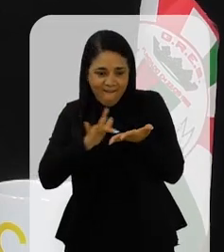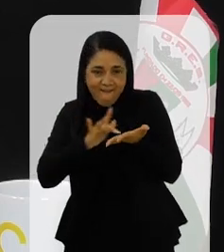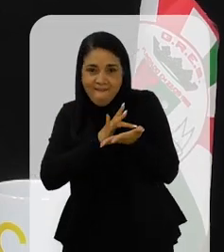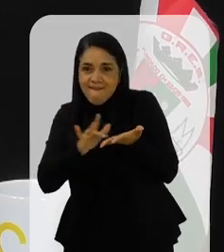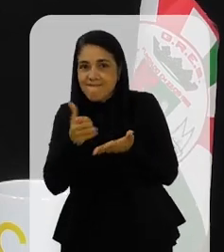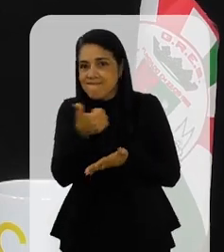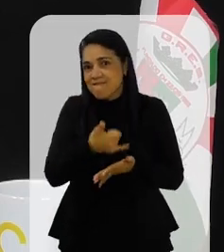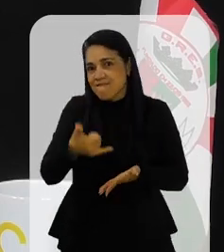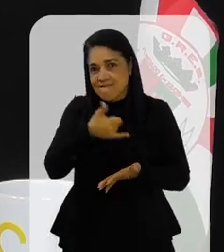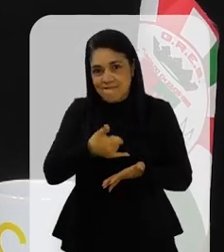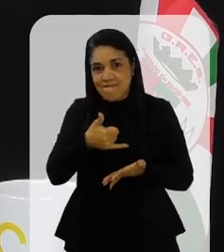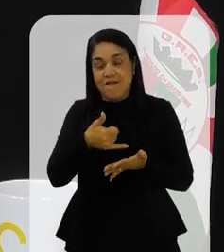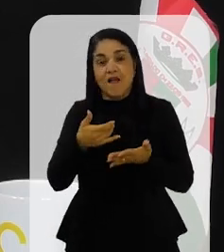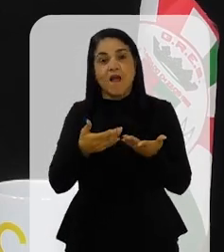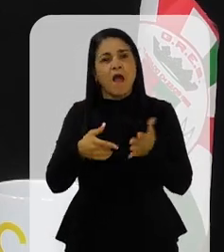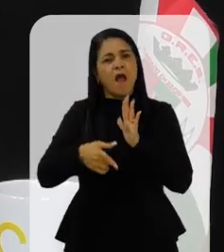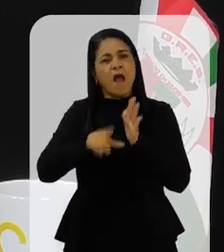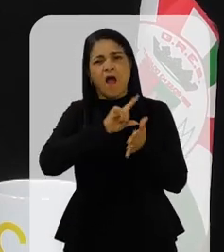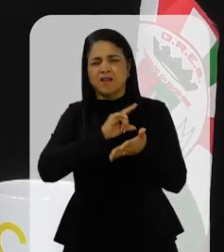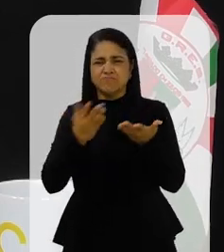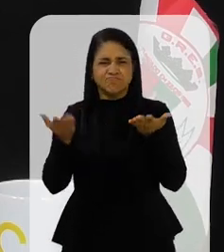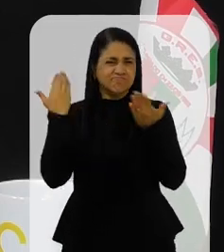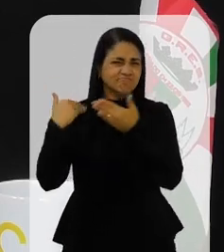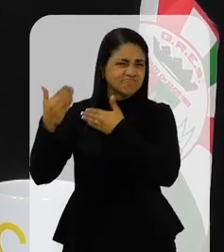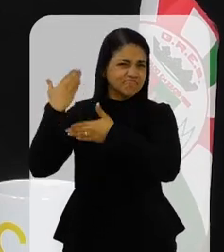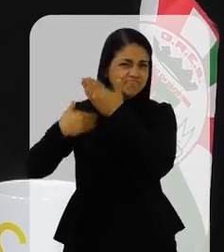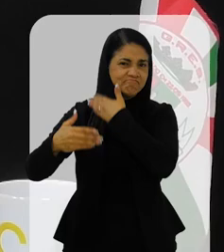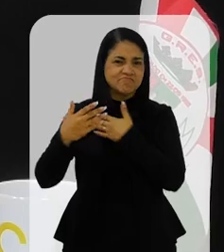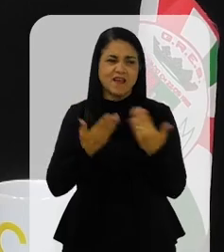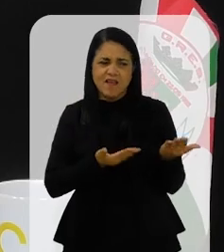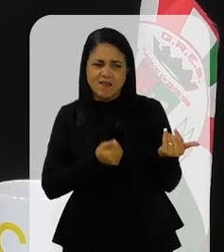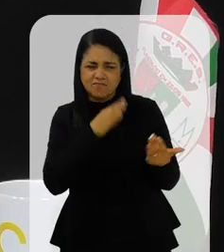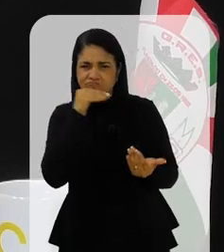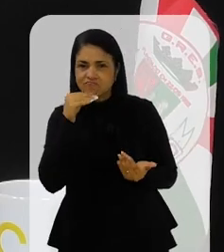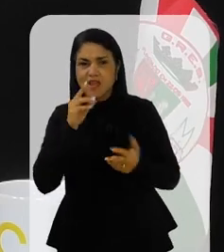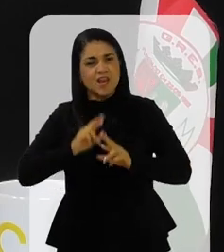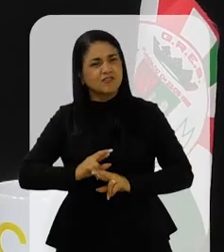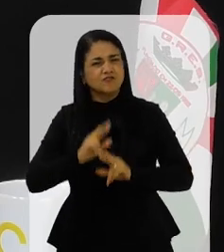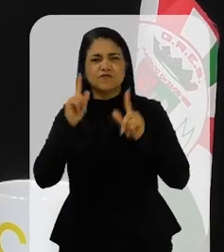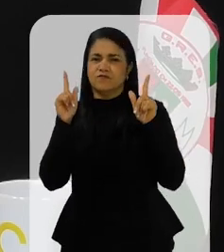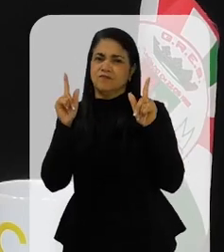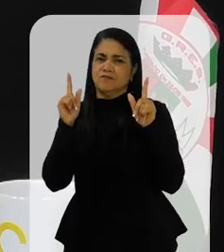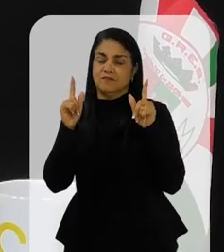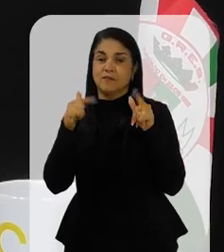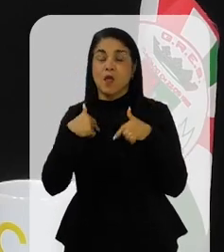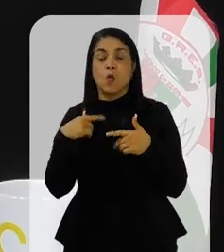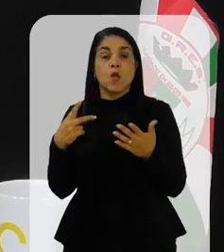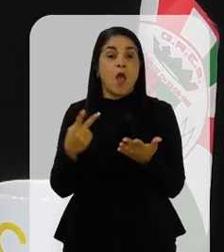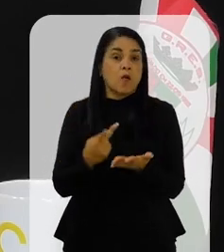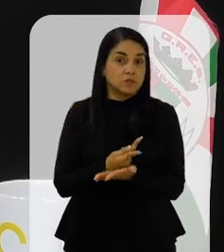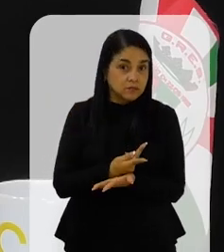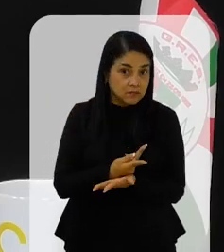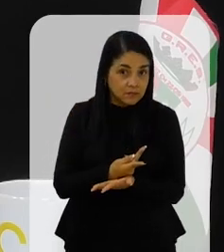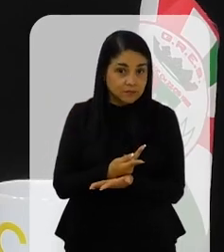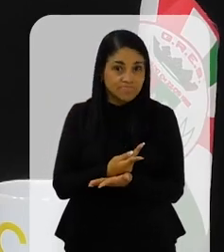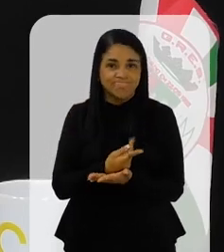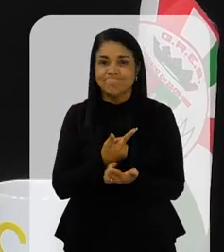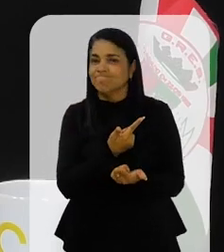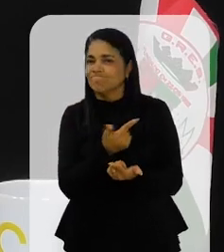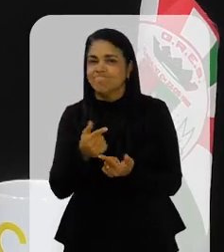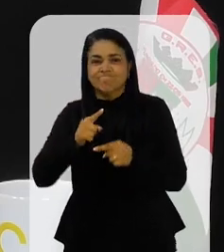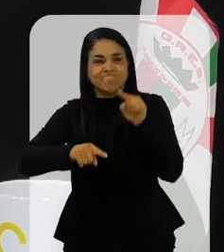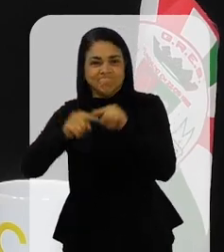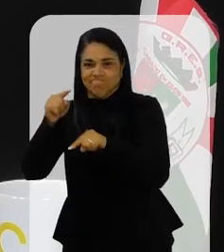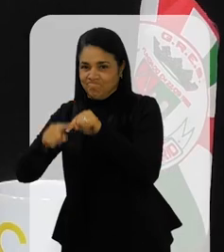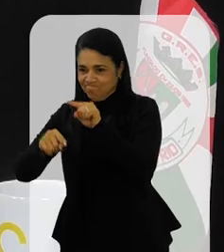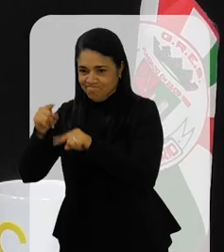Antigamente, a adolescência, até você chegar, era diferente. E também, o que acontece? Nós não tínhamos muito recurso, né,